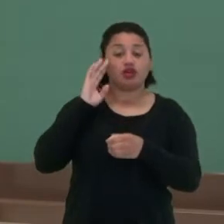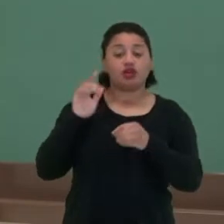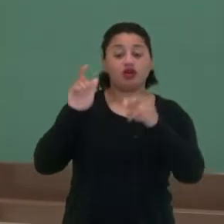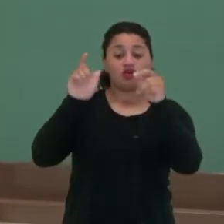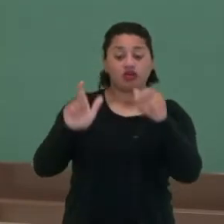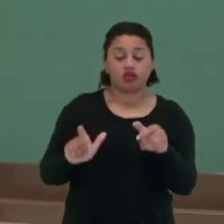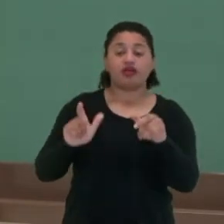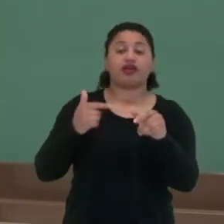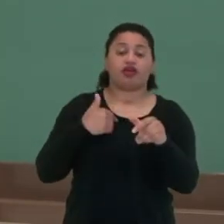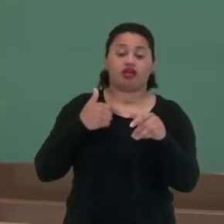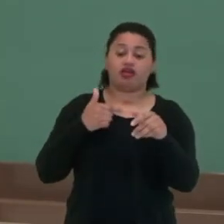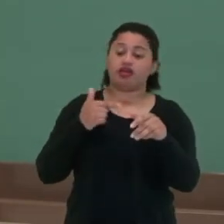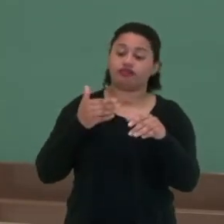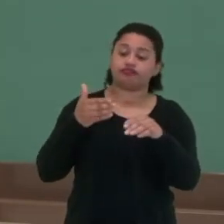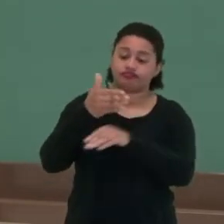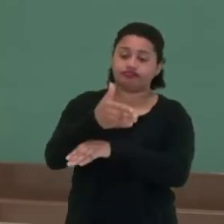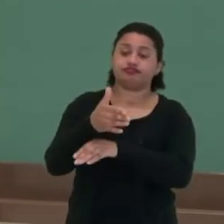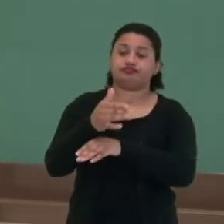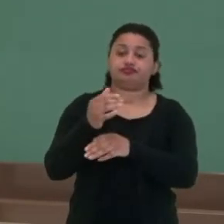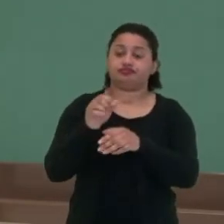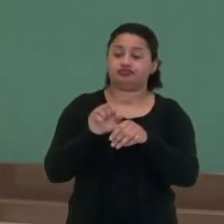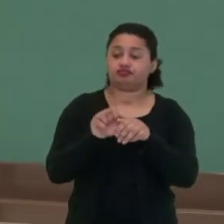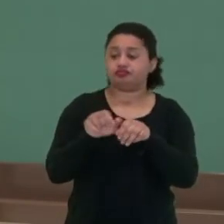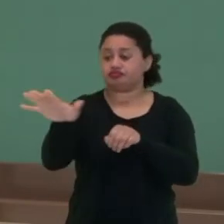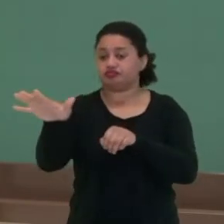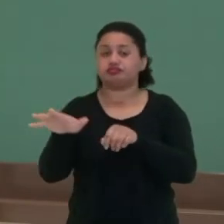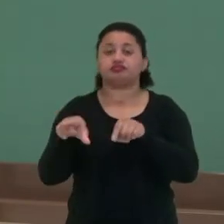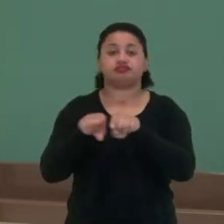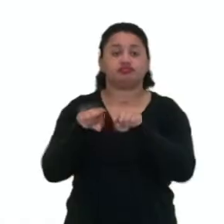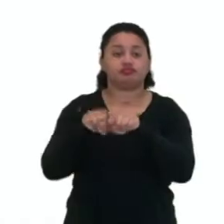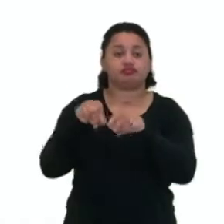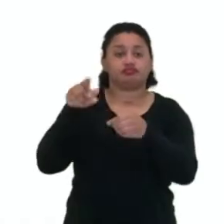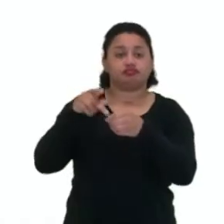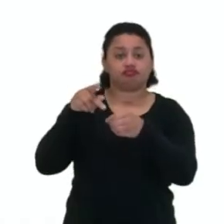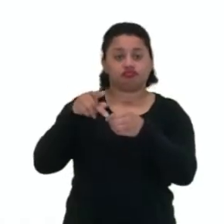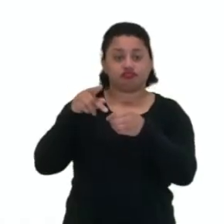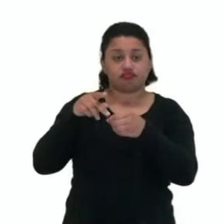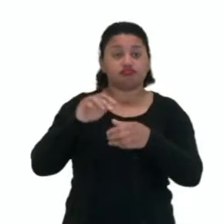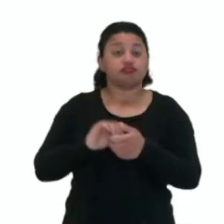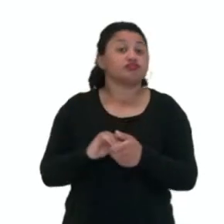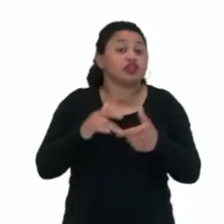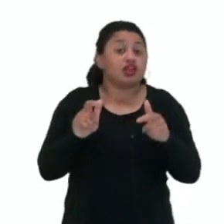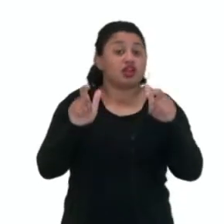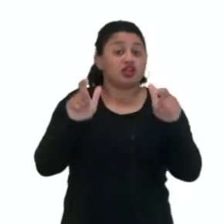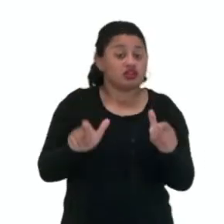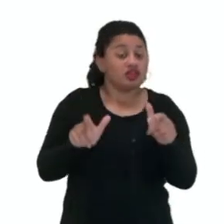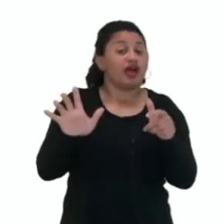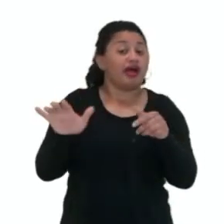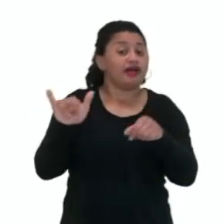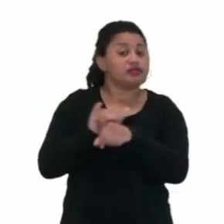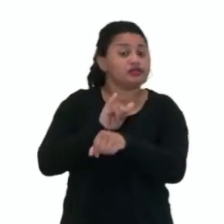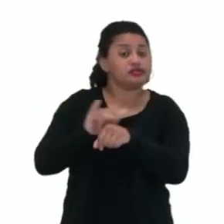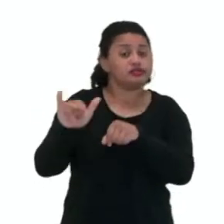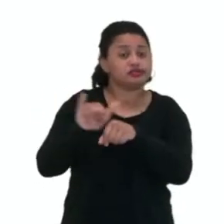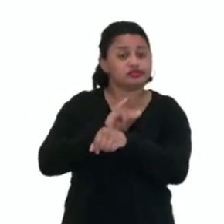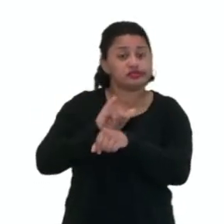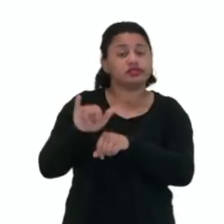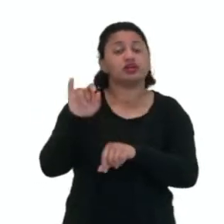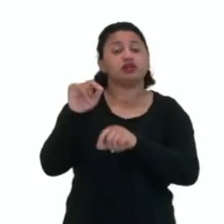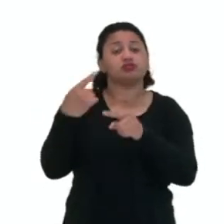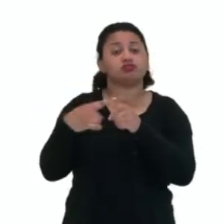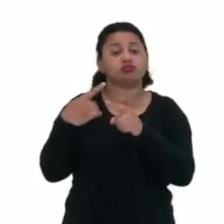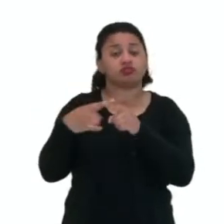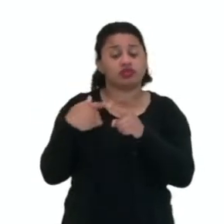entrada e de saída, principalmente, do petróleo. E aqui essa posição estratégica sendo destacada. Ó. O Irã detém